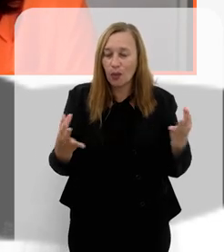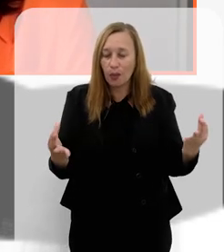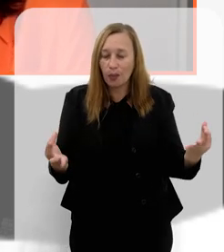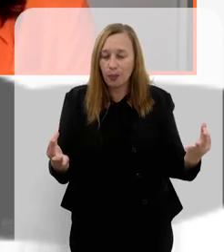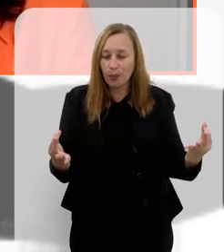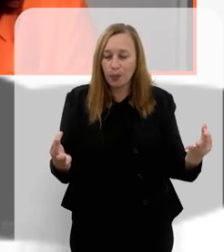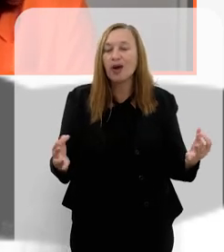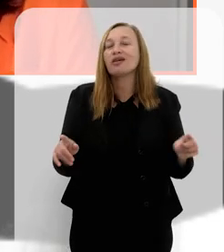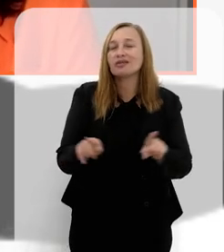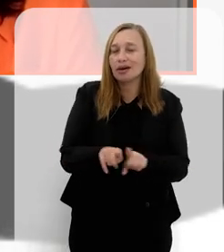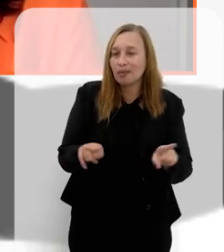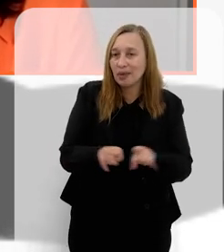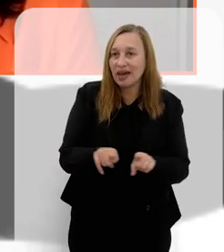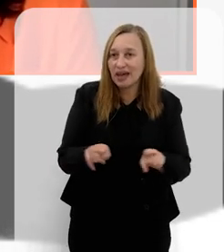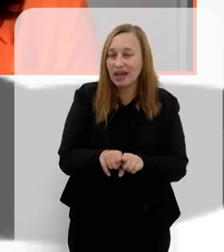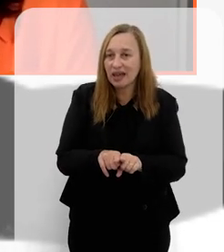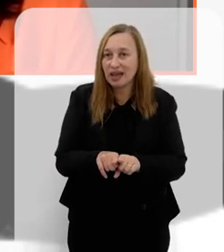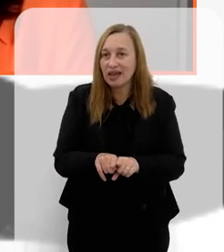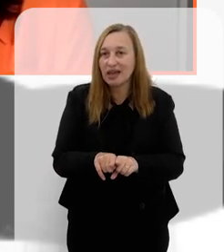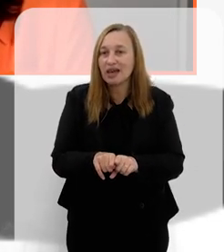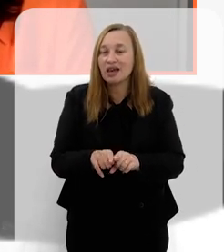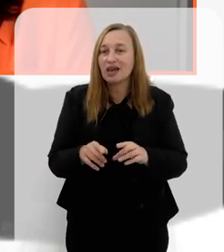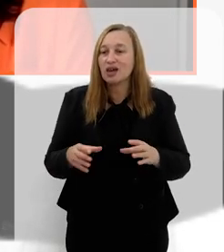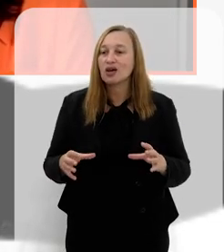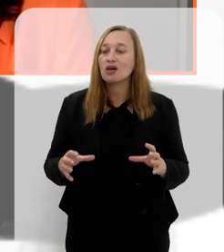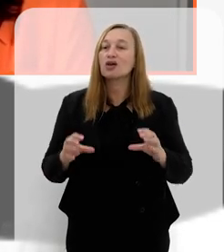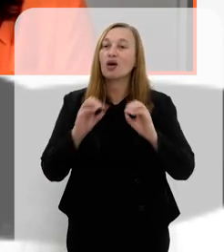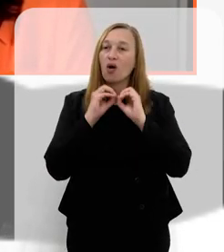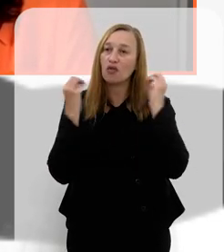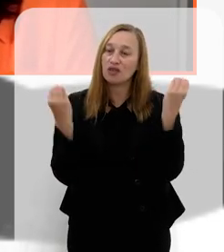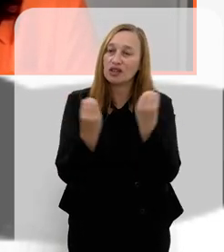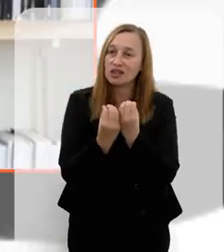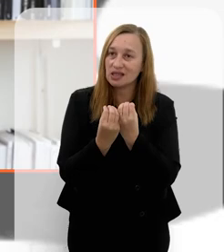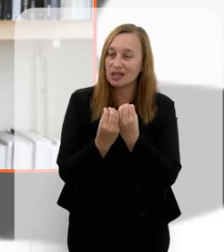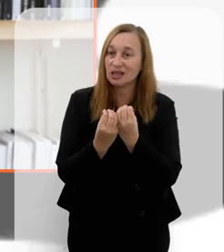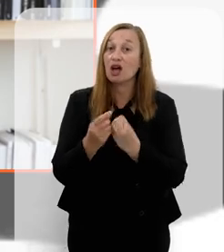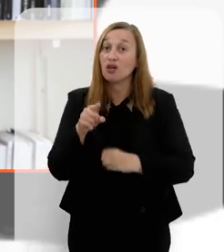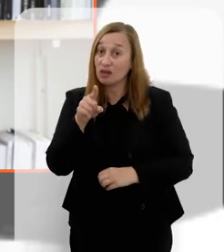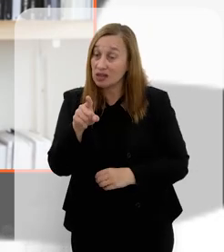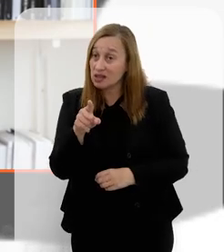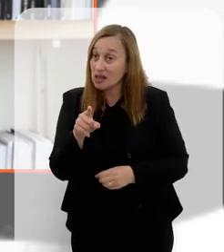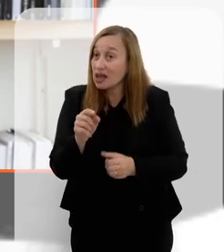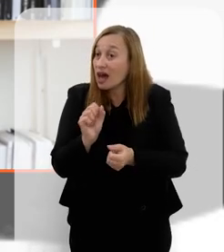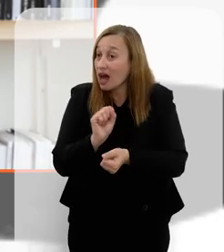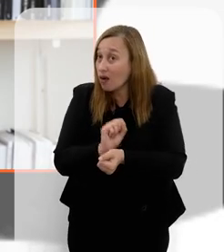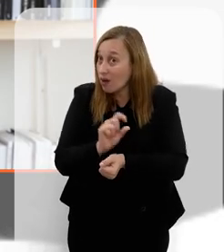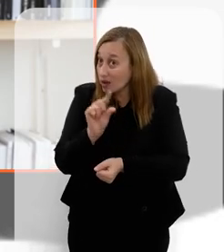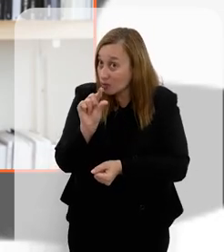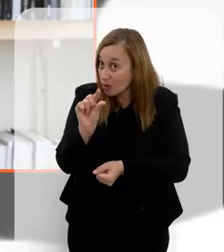a meditação, e depois, propriamente dito, o ateliê, que no Brasil é a oficina. Então você fica